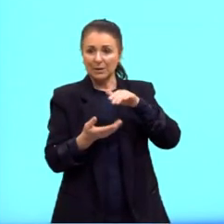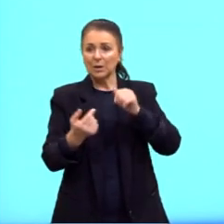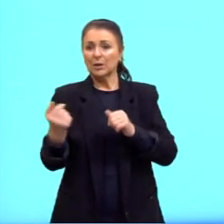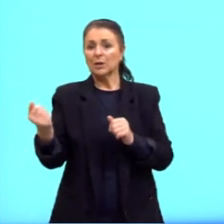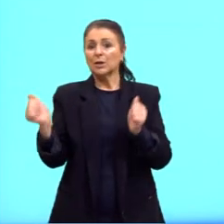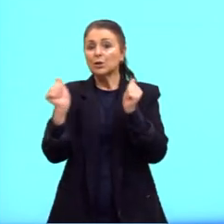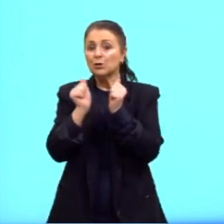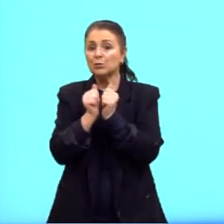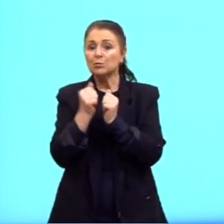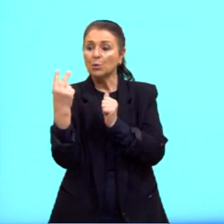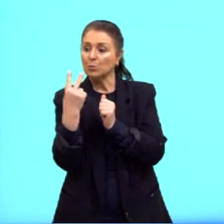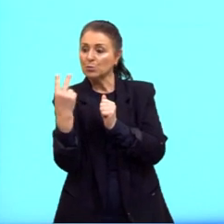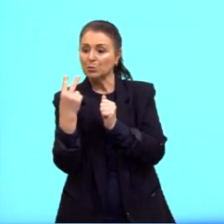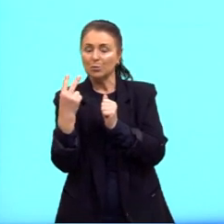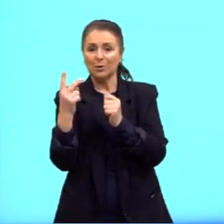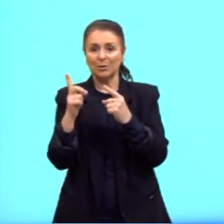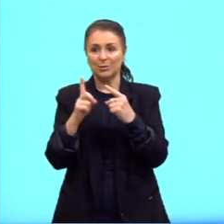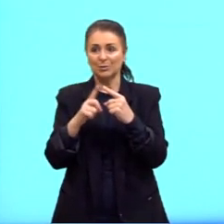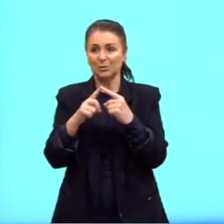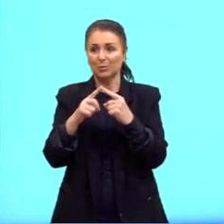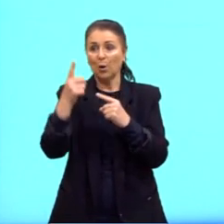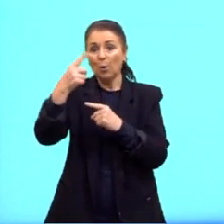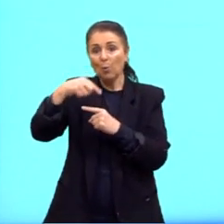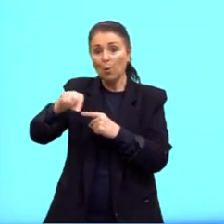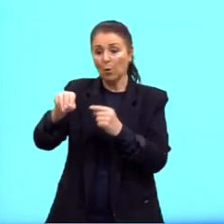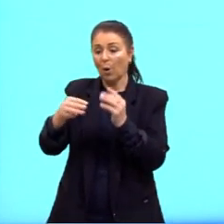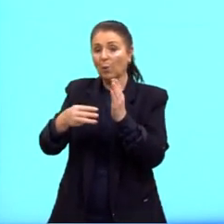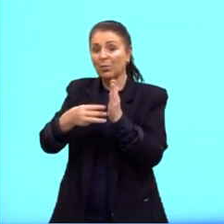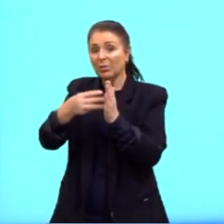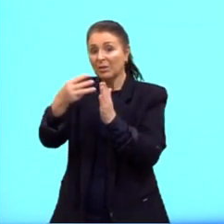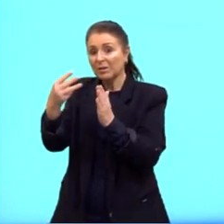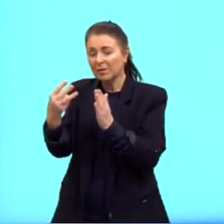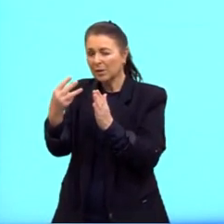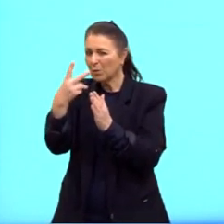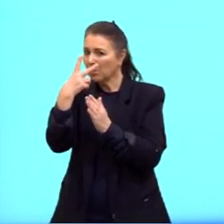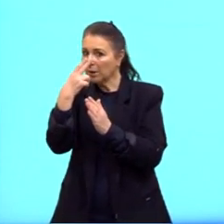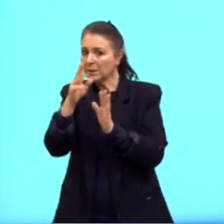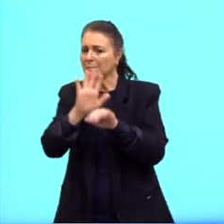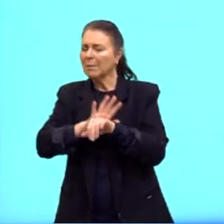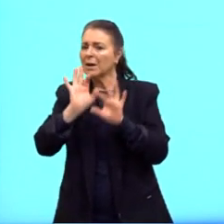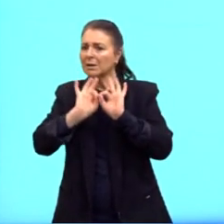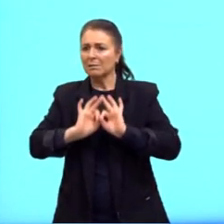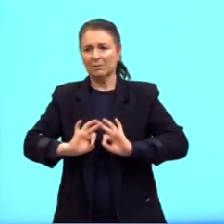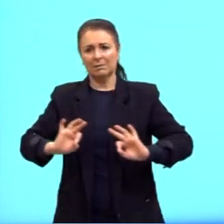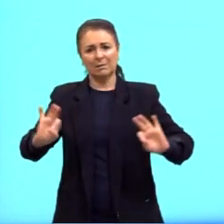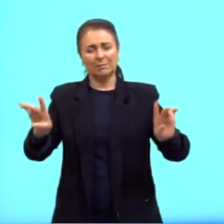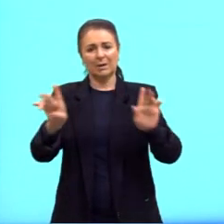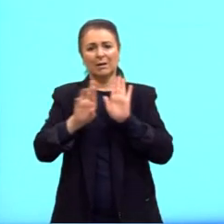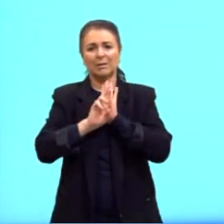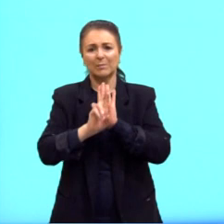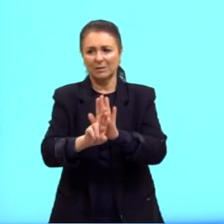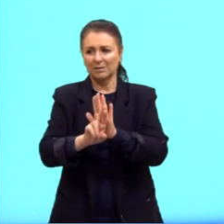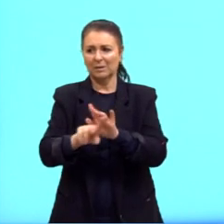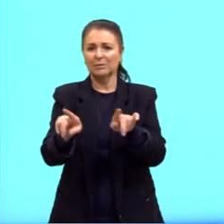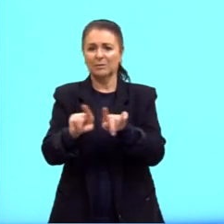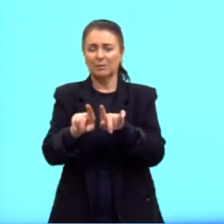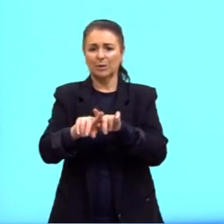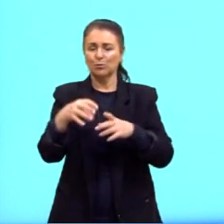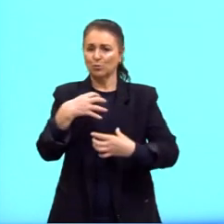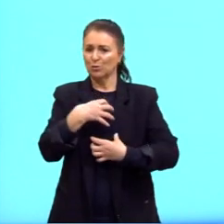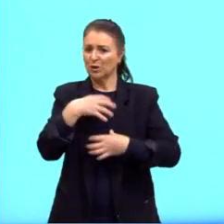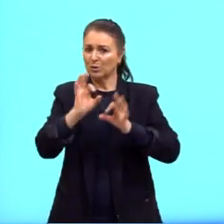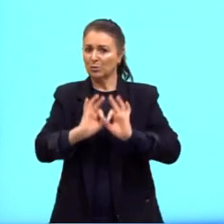ele tá juntando os dois tipos este terceiro Aqui também tá um pouco mais simples né apresentar de uma forma mais simples